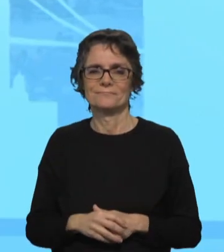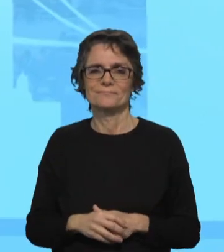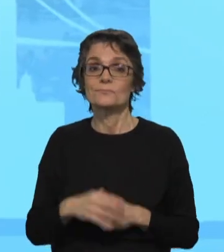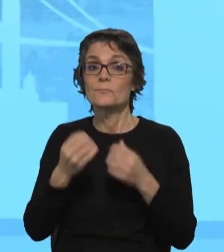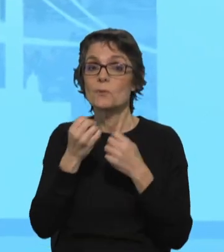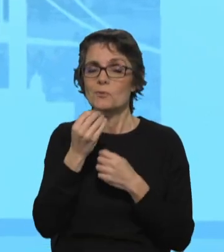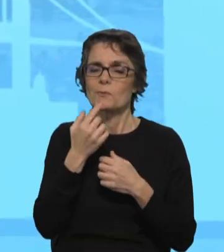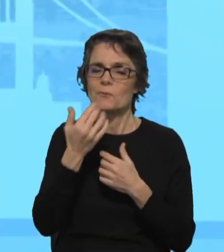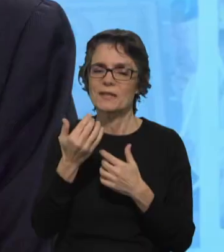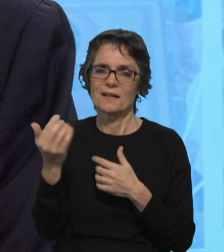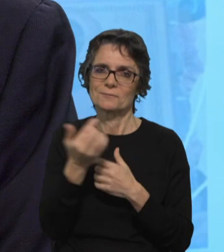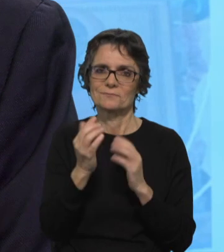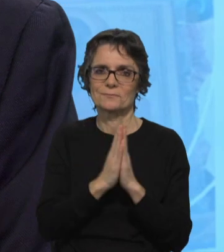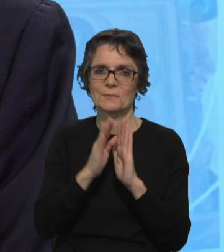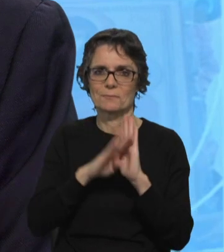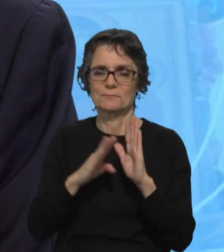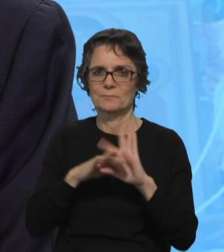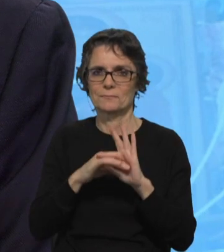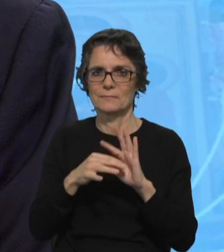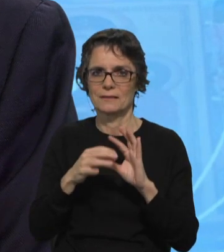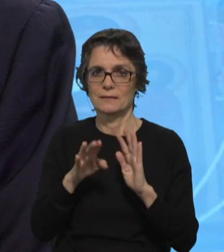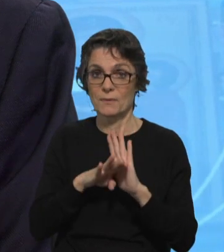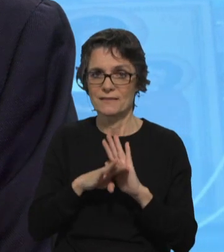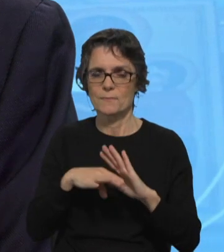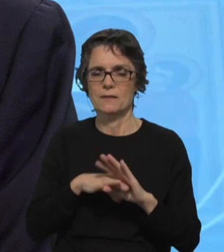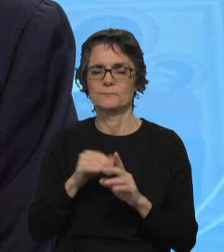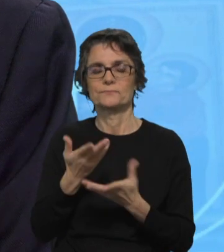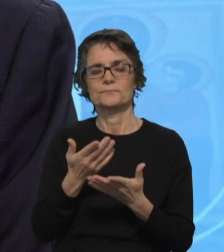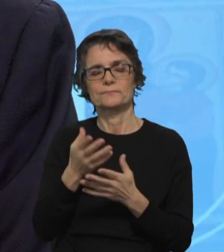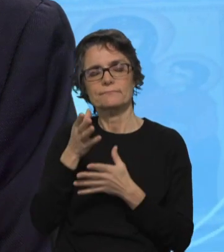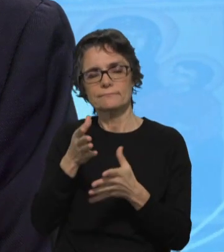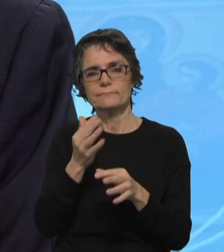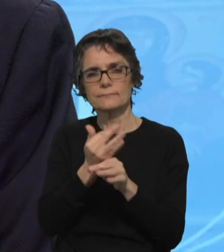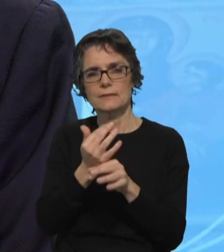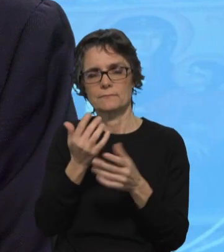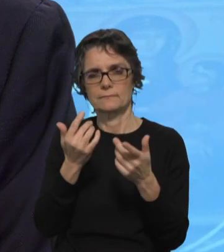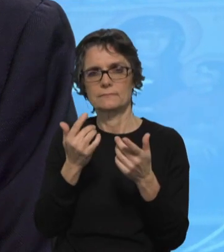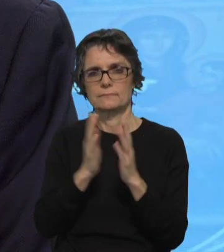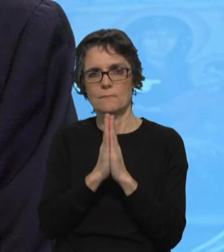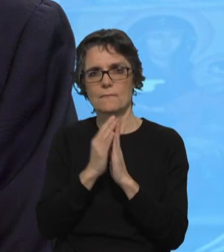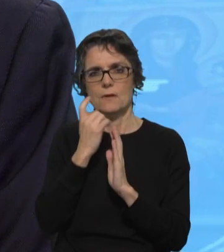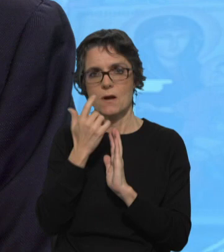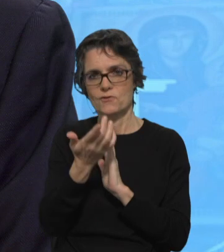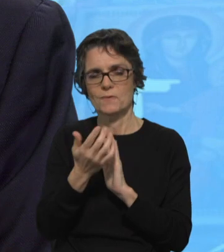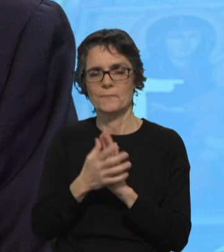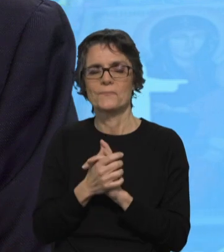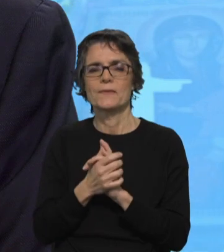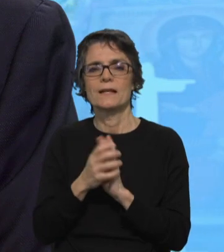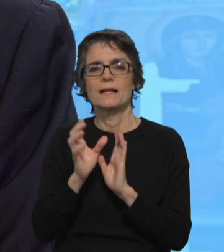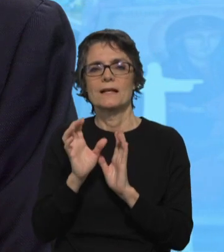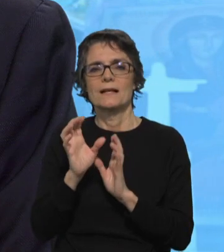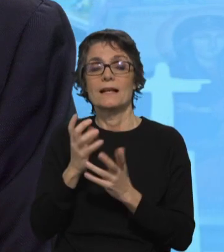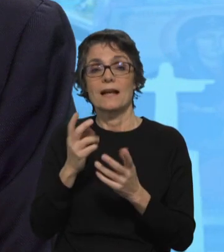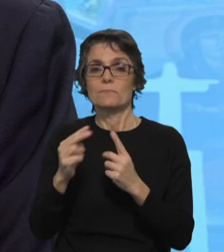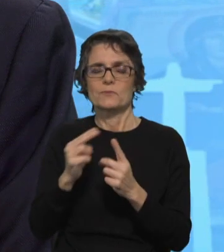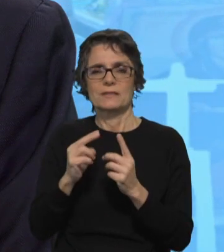estado connosco, ajudando-nos a olhar para aquilo que é o central destas celebrações, para as mensagens que elas propõem de uma forma geral aos cristãos,